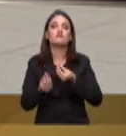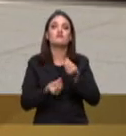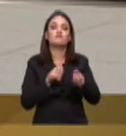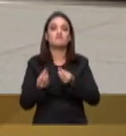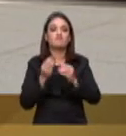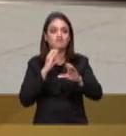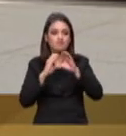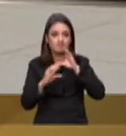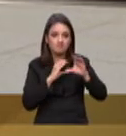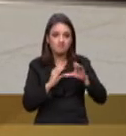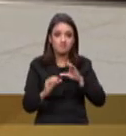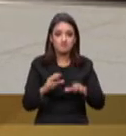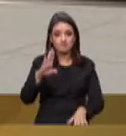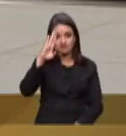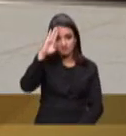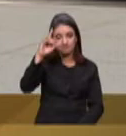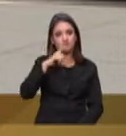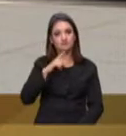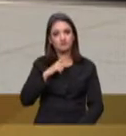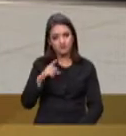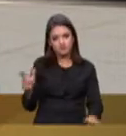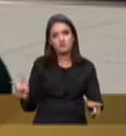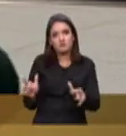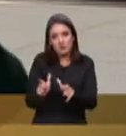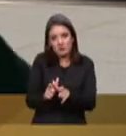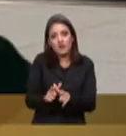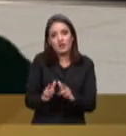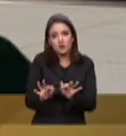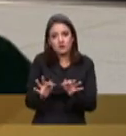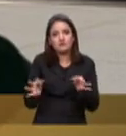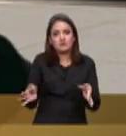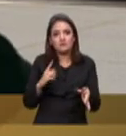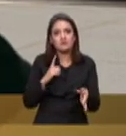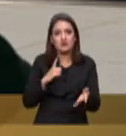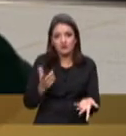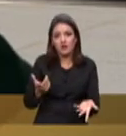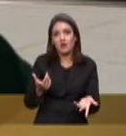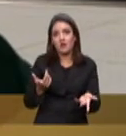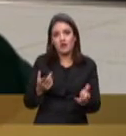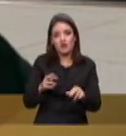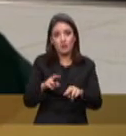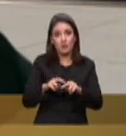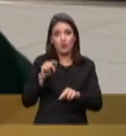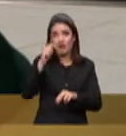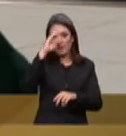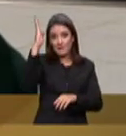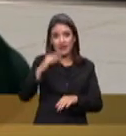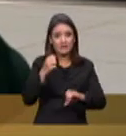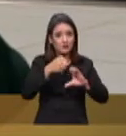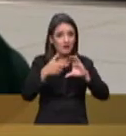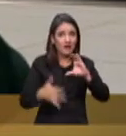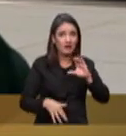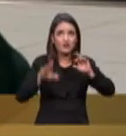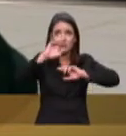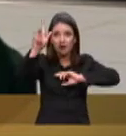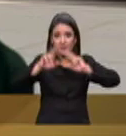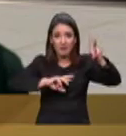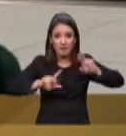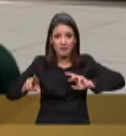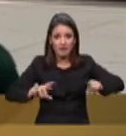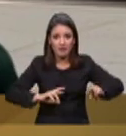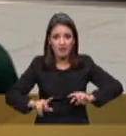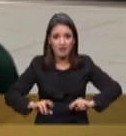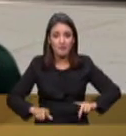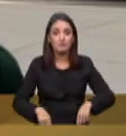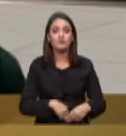comunicação, em especial os de menor porte e receita em um país com as características complexas do Brasil. E o segundo é o de